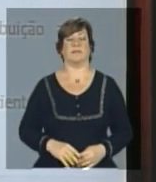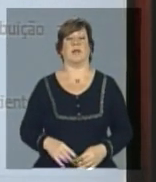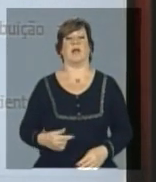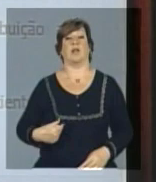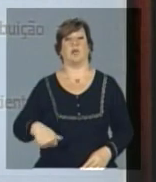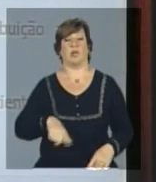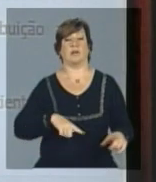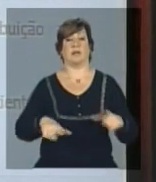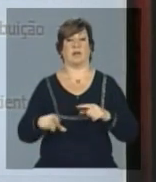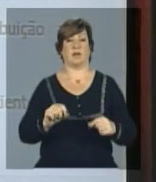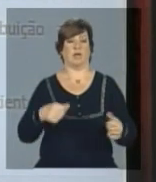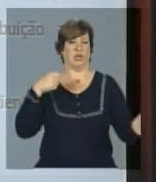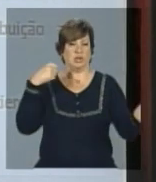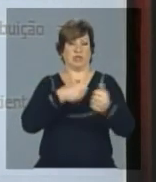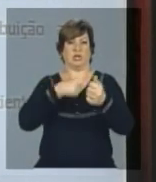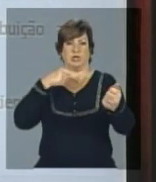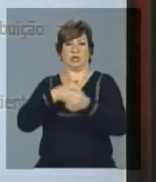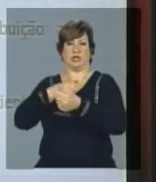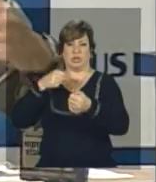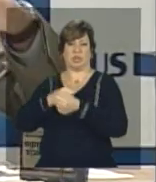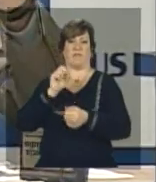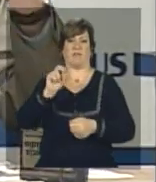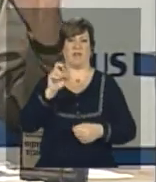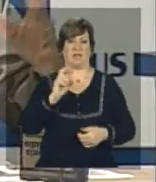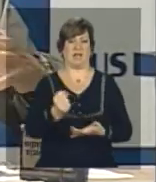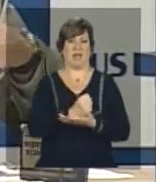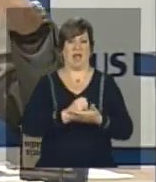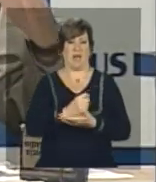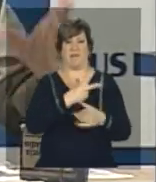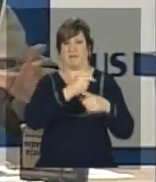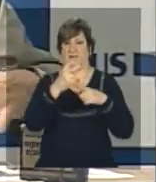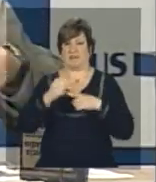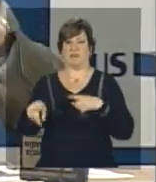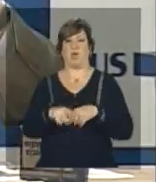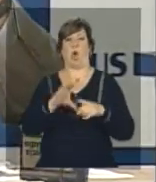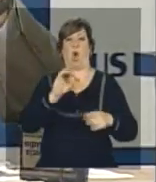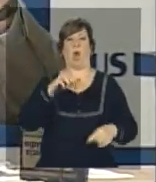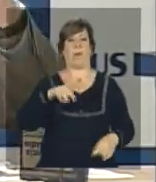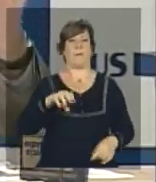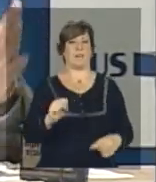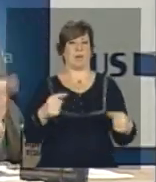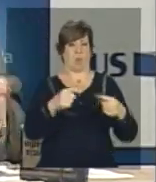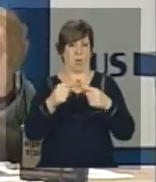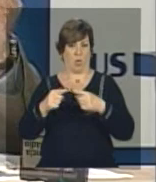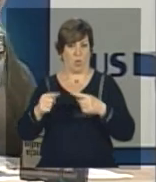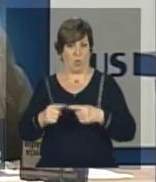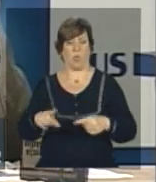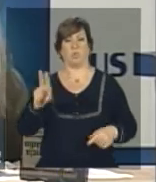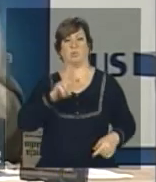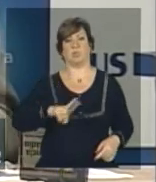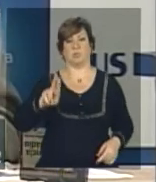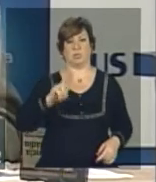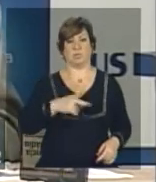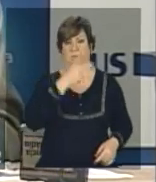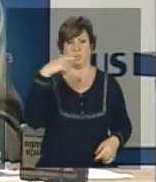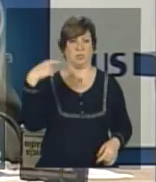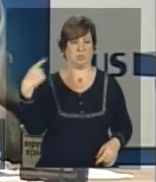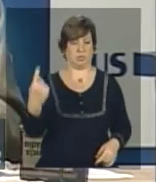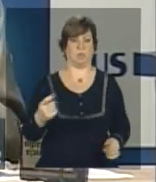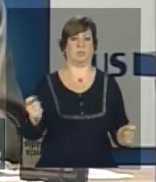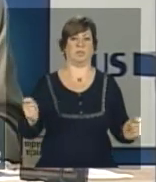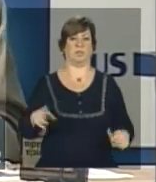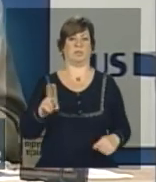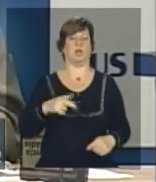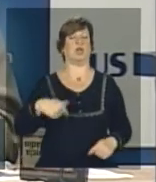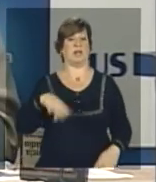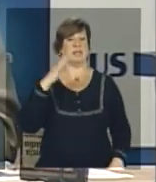Atribuição nossa, larvicida, inseticida, todos de acordo com as regras da OMS, para uso racional, né?